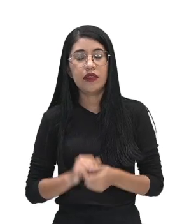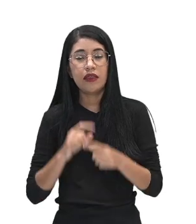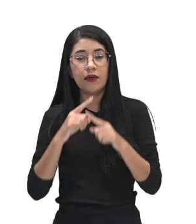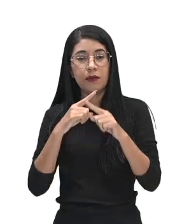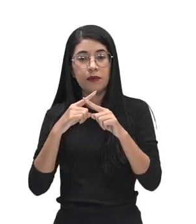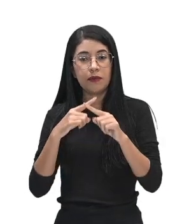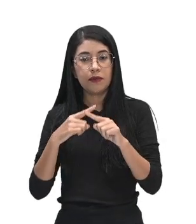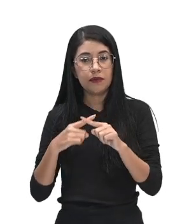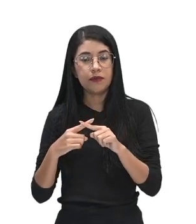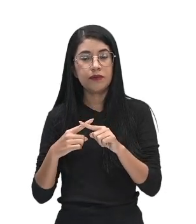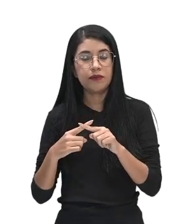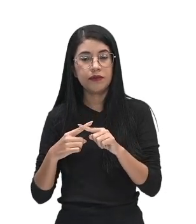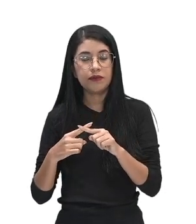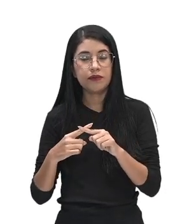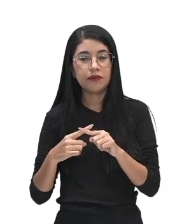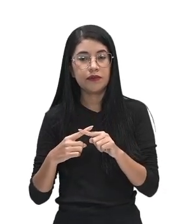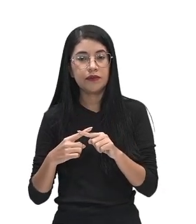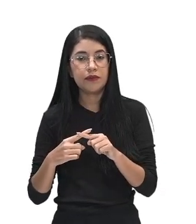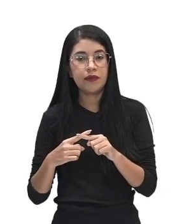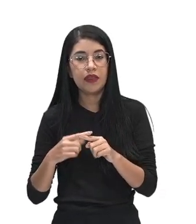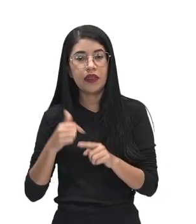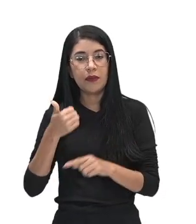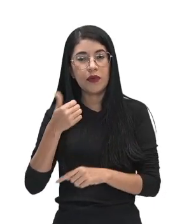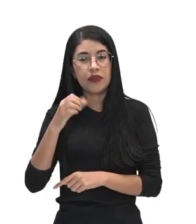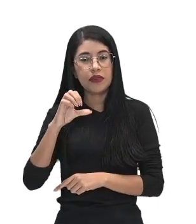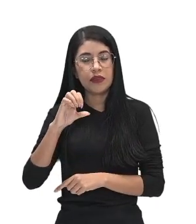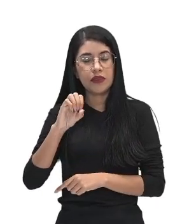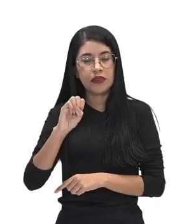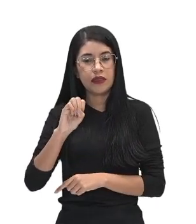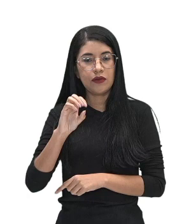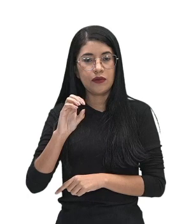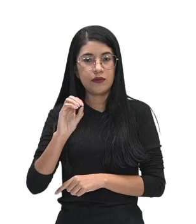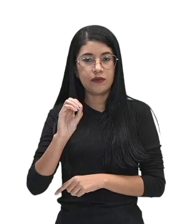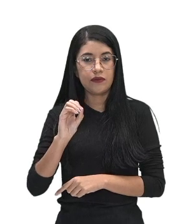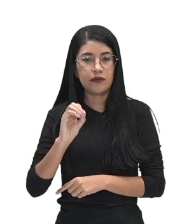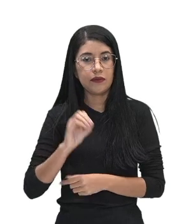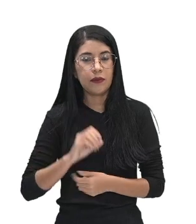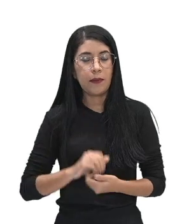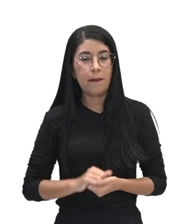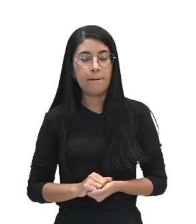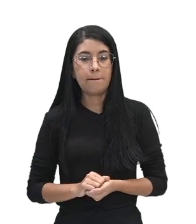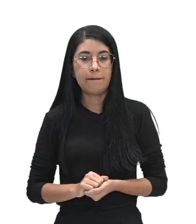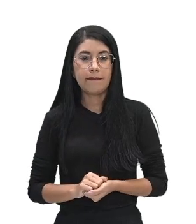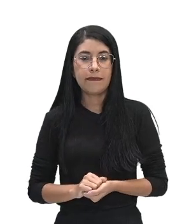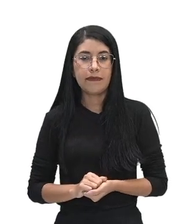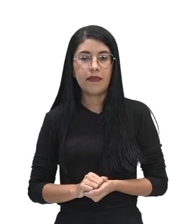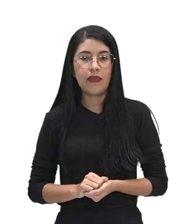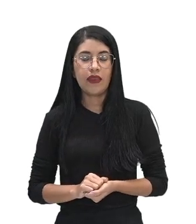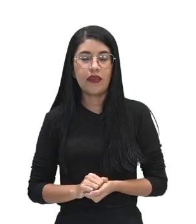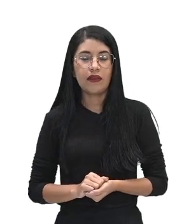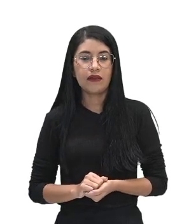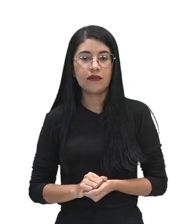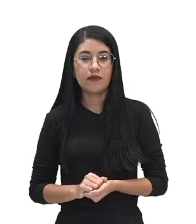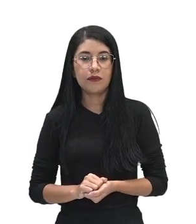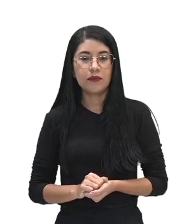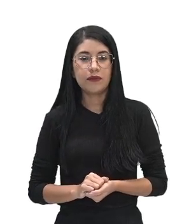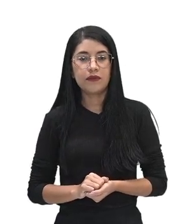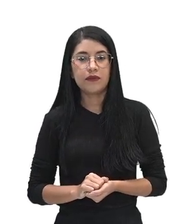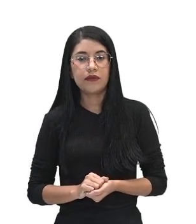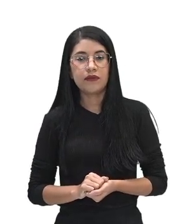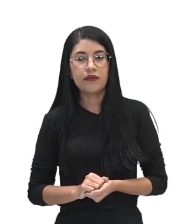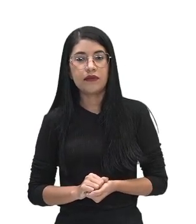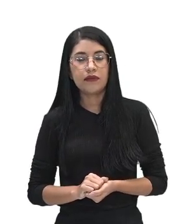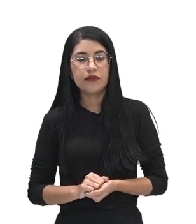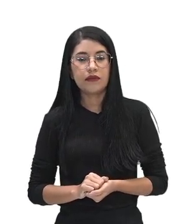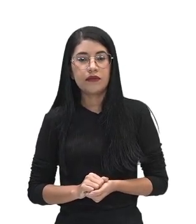multiplicado pelo que veio aqui do segundo membro, que é o 180, para isolar o N aqui, o N está aqui, ó. O 180 passa para o primeiro, vem